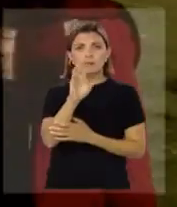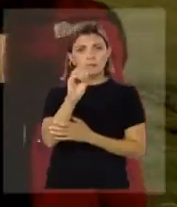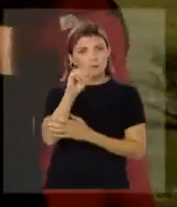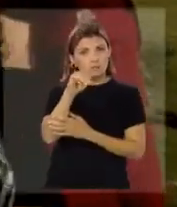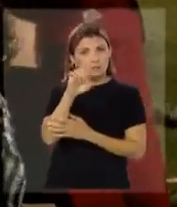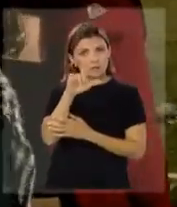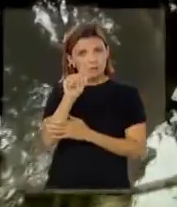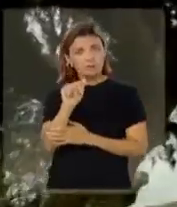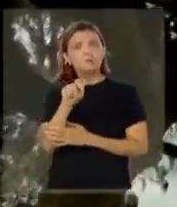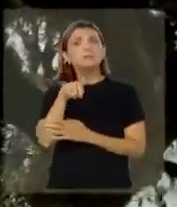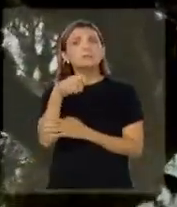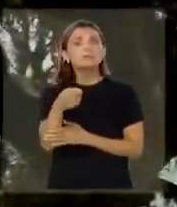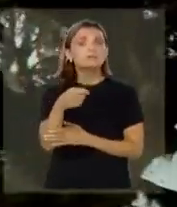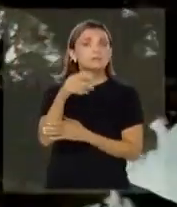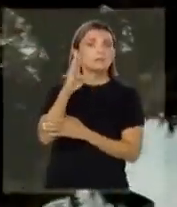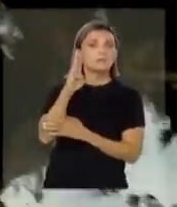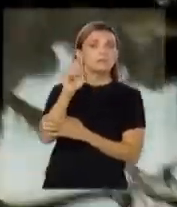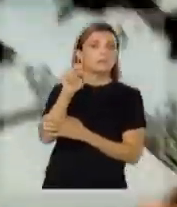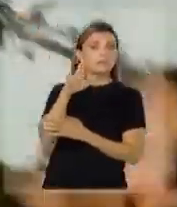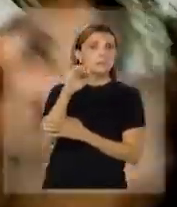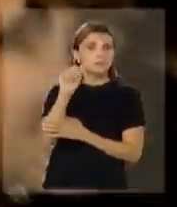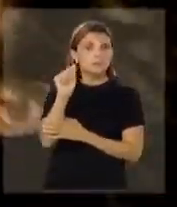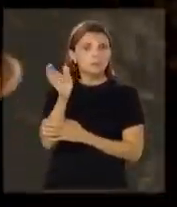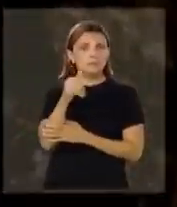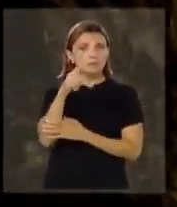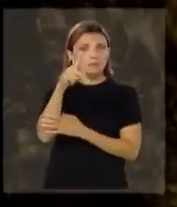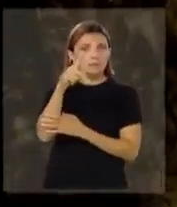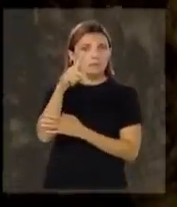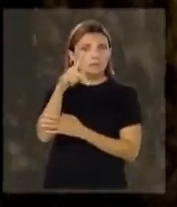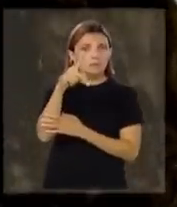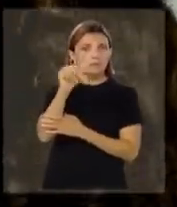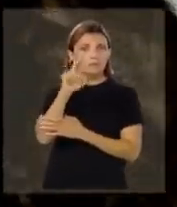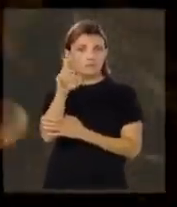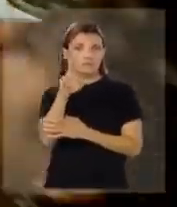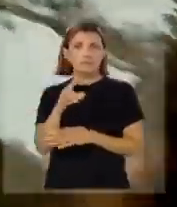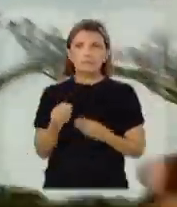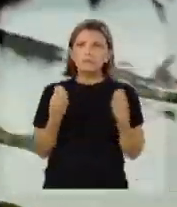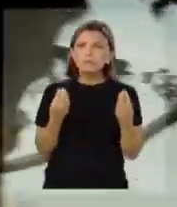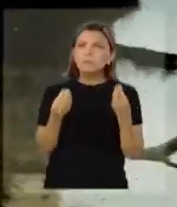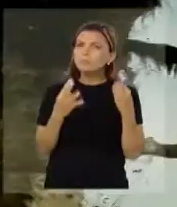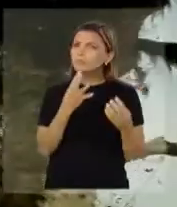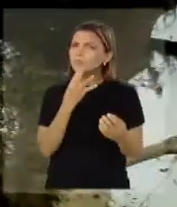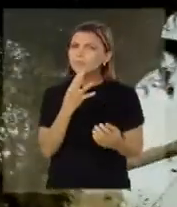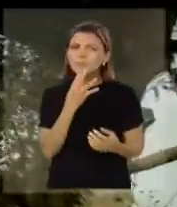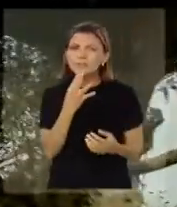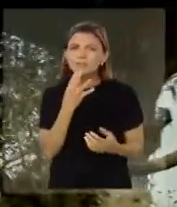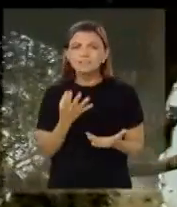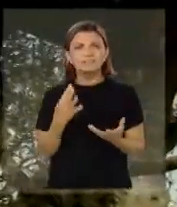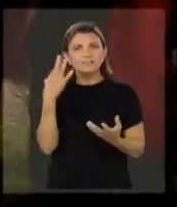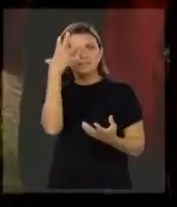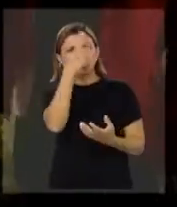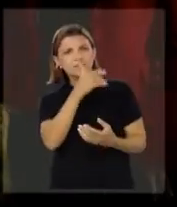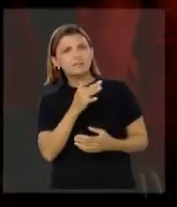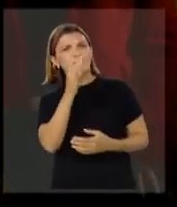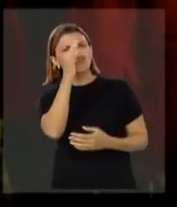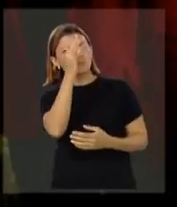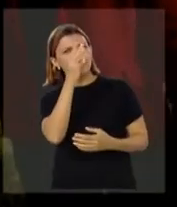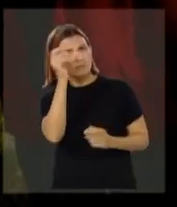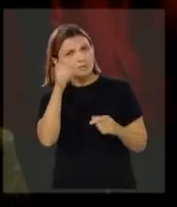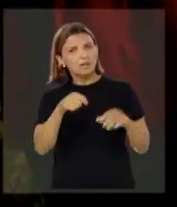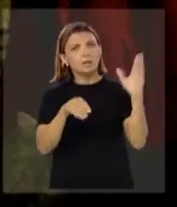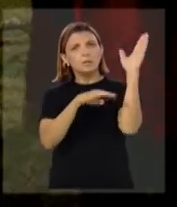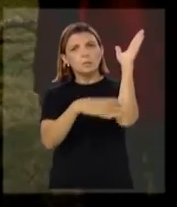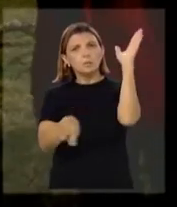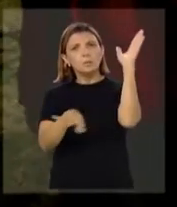outro tipo de bromélia que se chama barba de pau. Barba de pau? É, mas é menos gente, eu nunca ia imaginar que isso daí é uma bromélia. As bromélias estariam